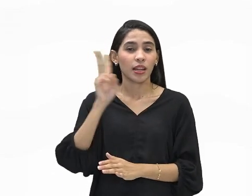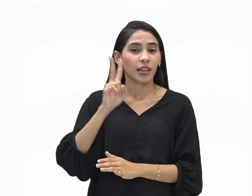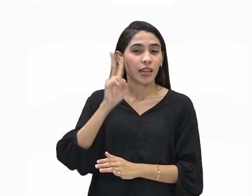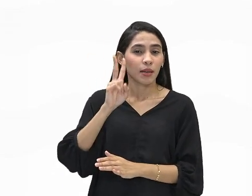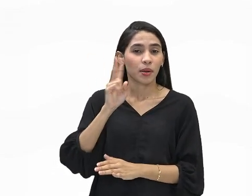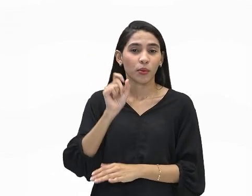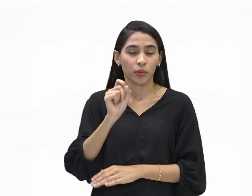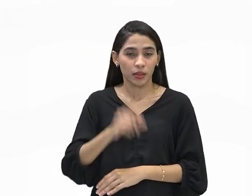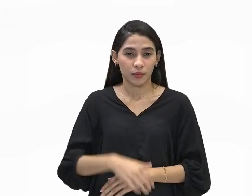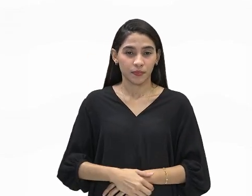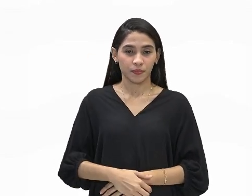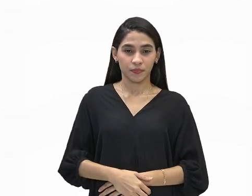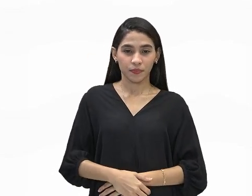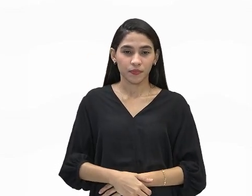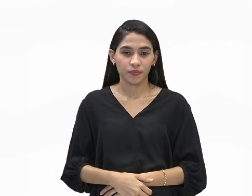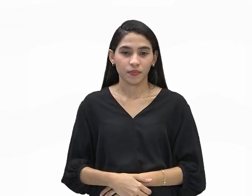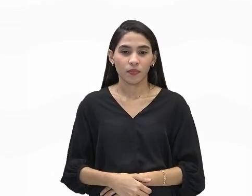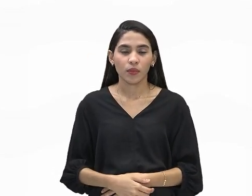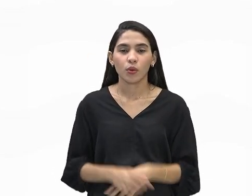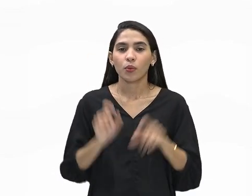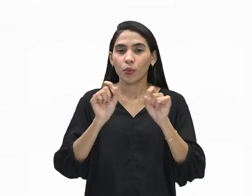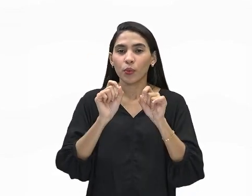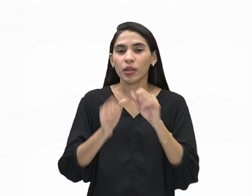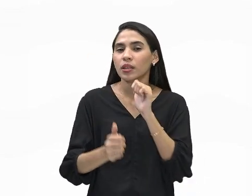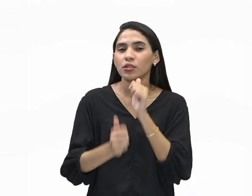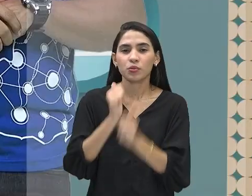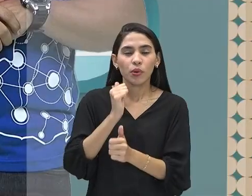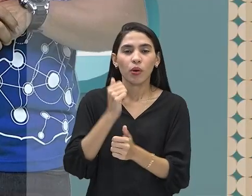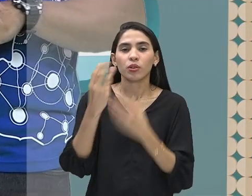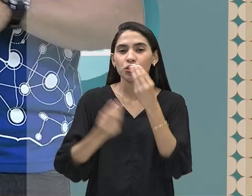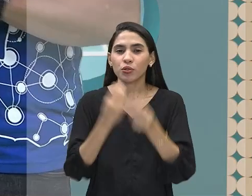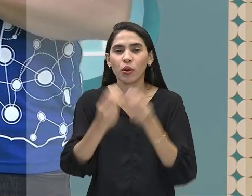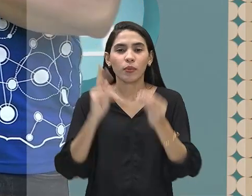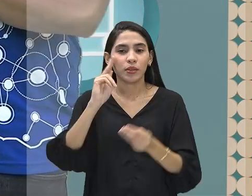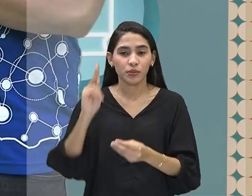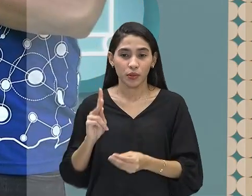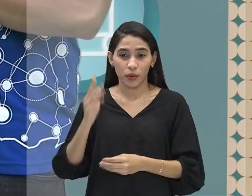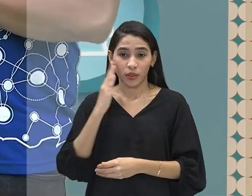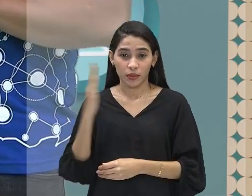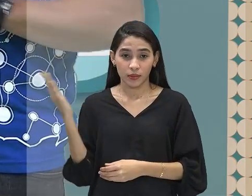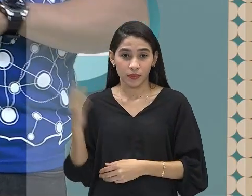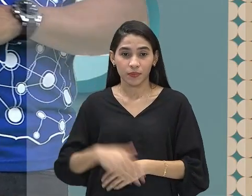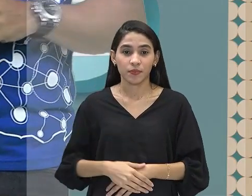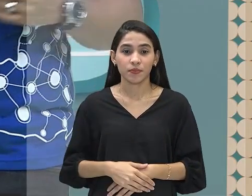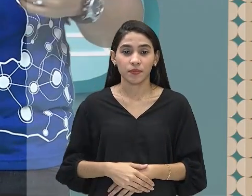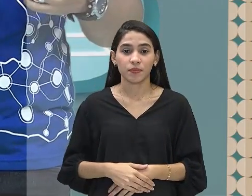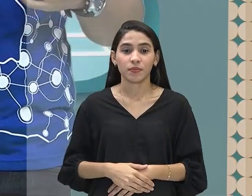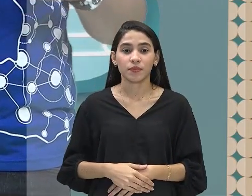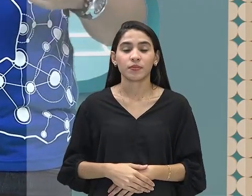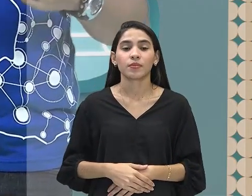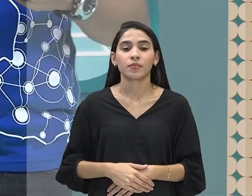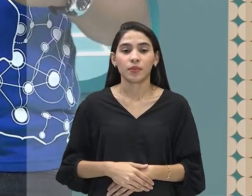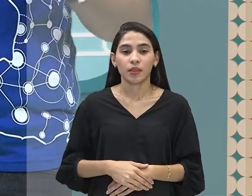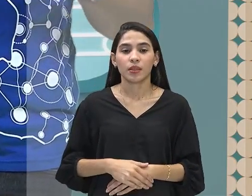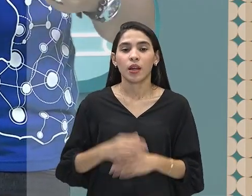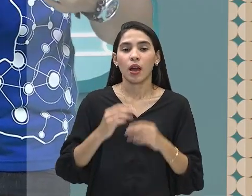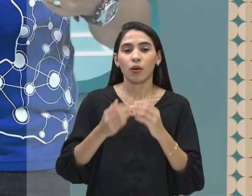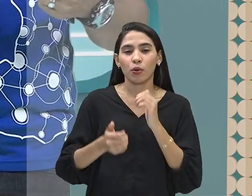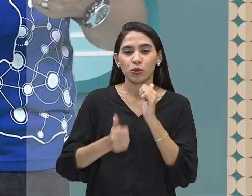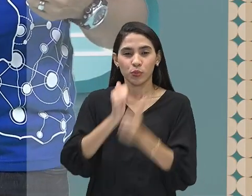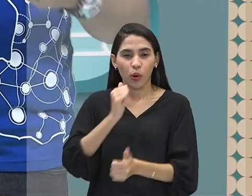pouco do que são esses jogos e um pouquinho da história. Olha só, os Jogos Escoceses são um evento carregado